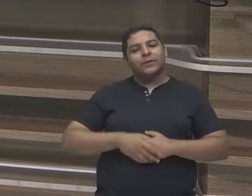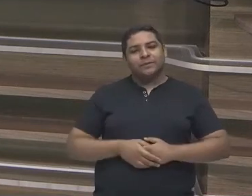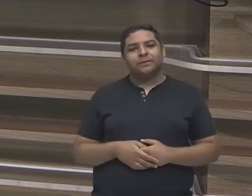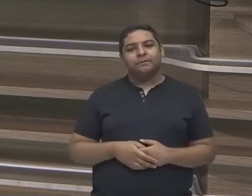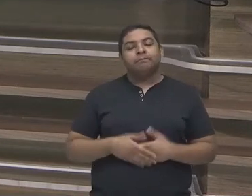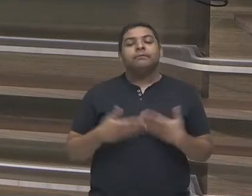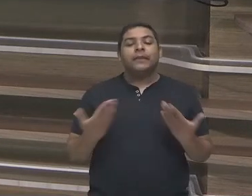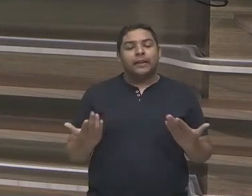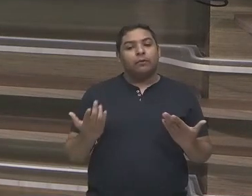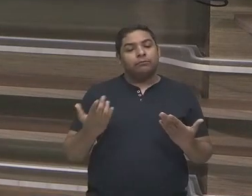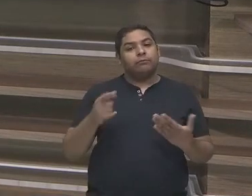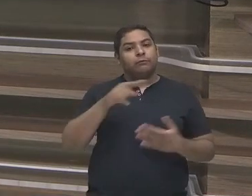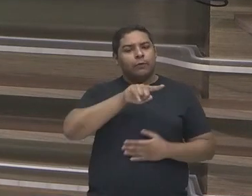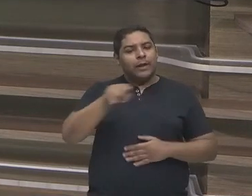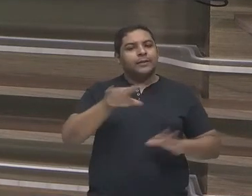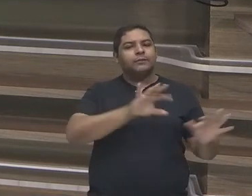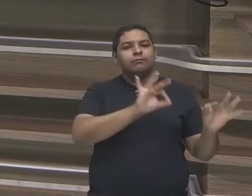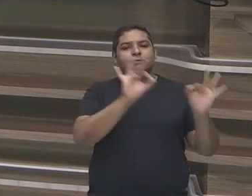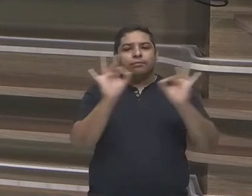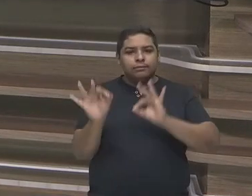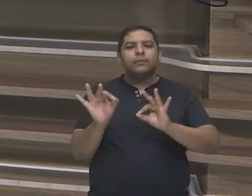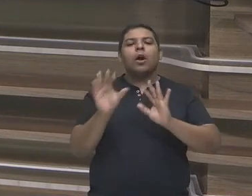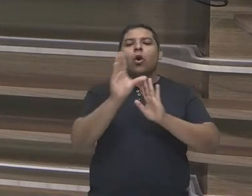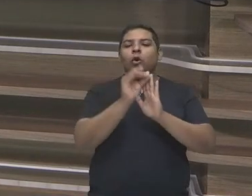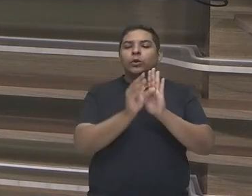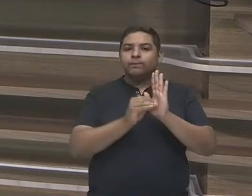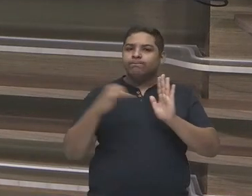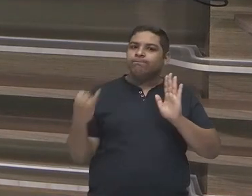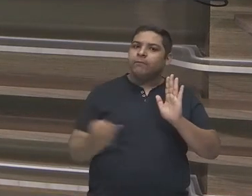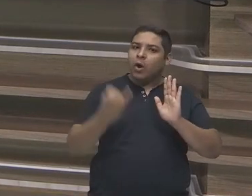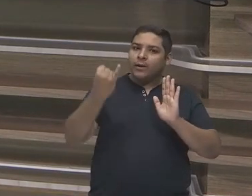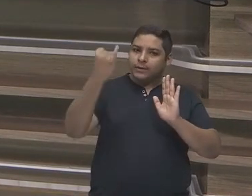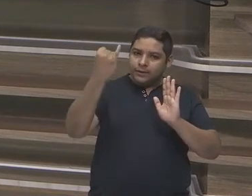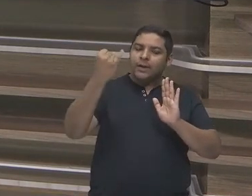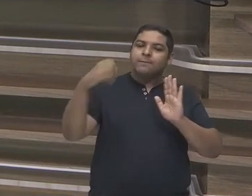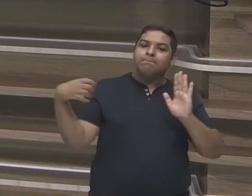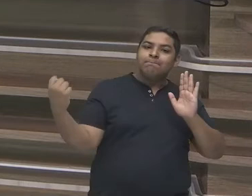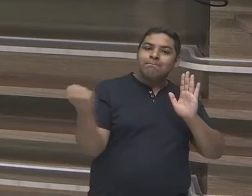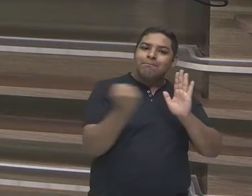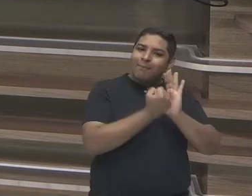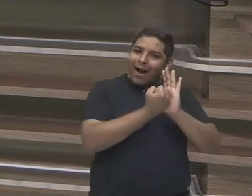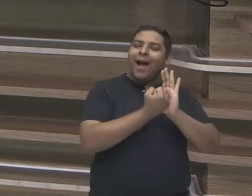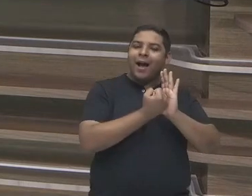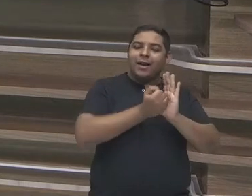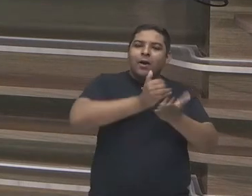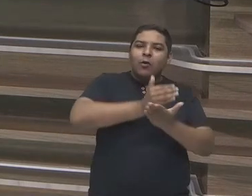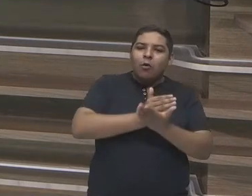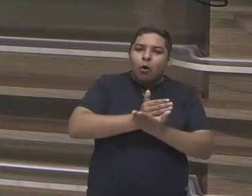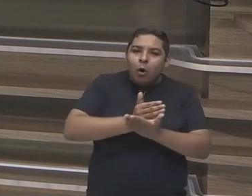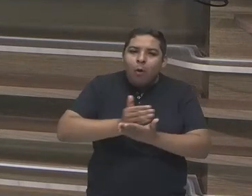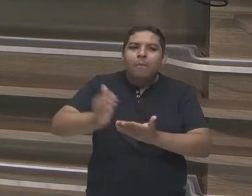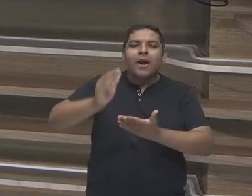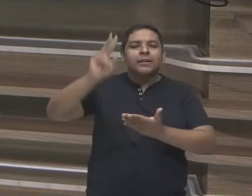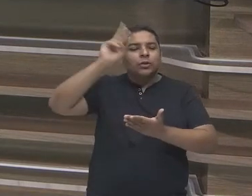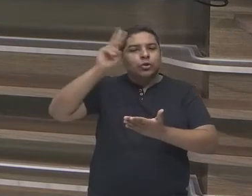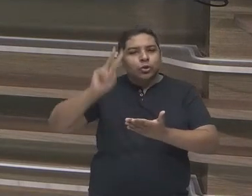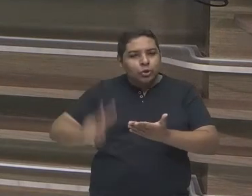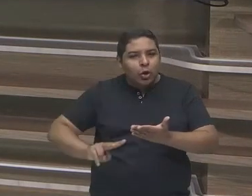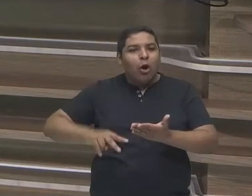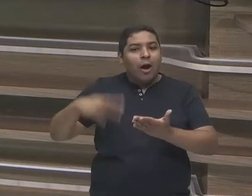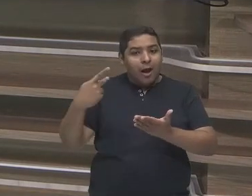Bem, gente, como vocês viram, o nosso conteúdo de hoje ele é muito importante porque ele também vai marcar o início da nossa